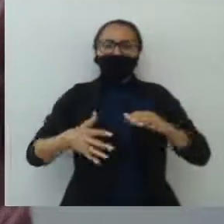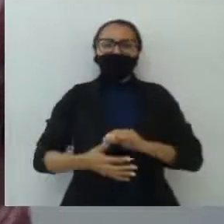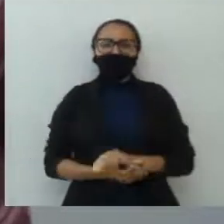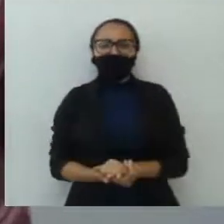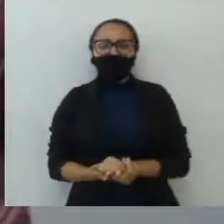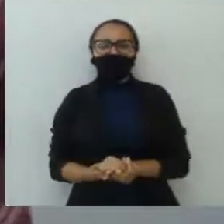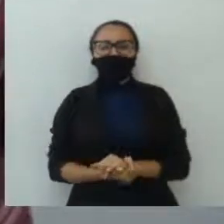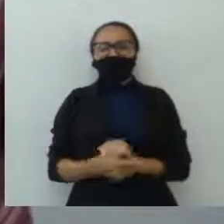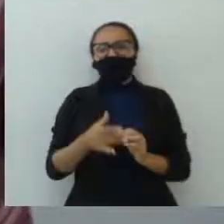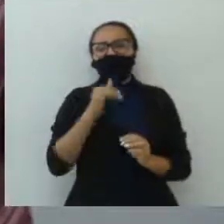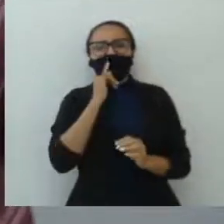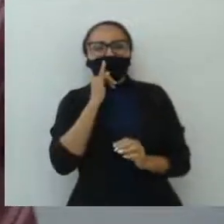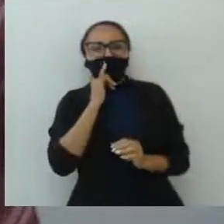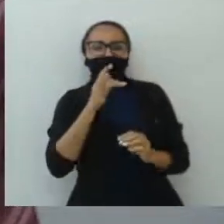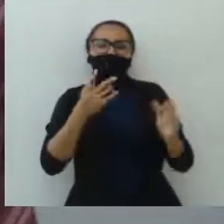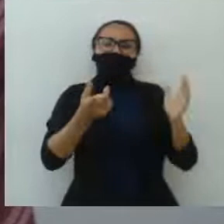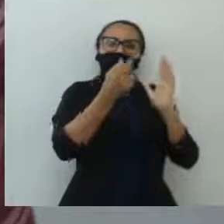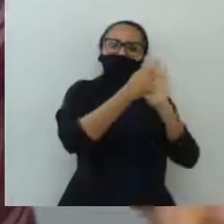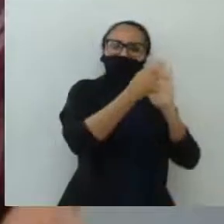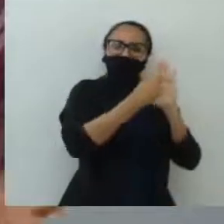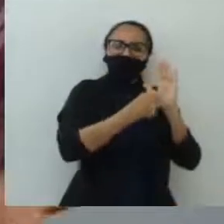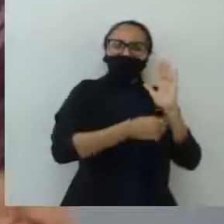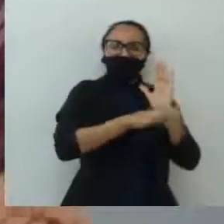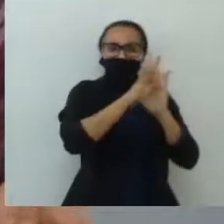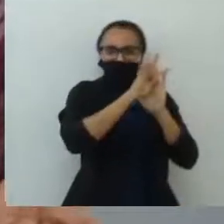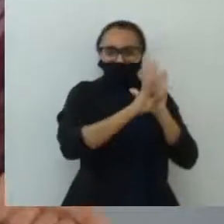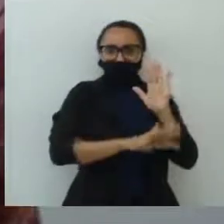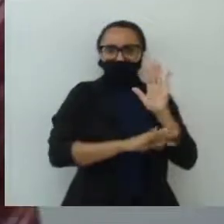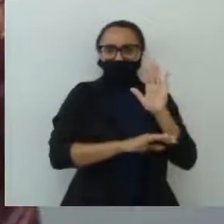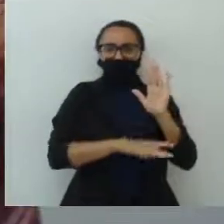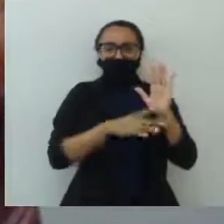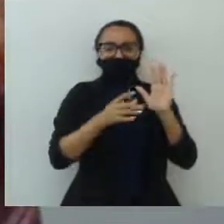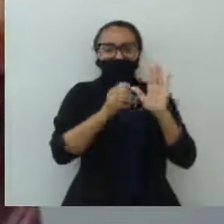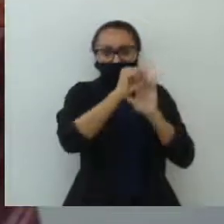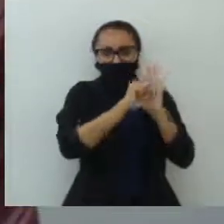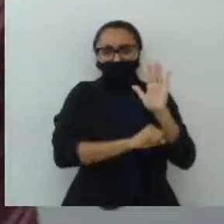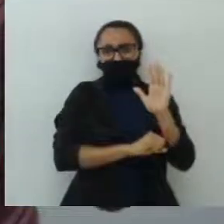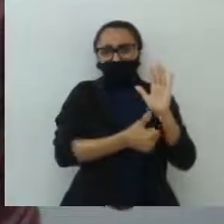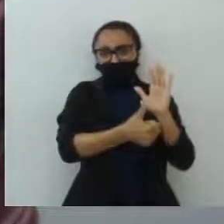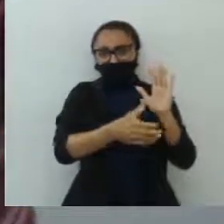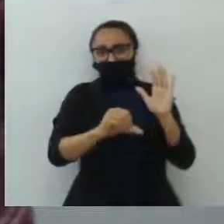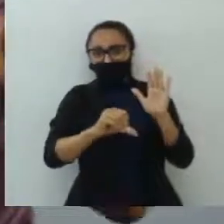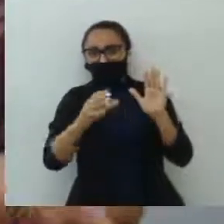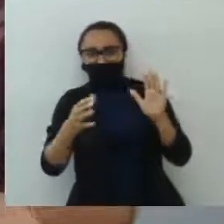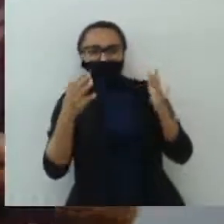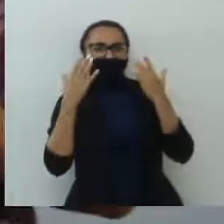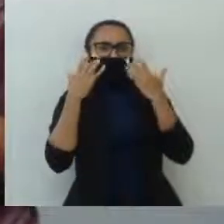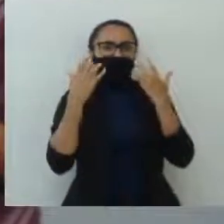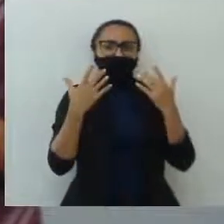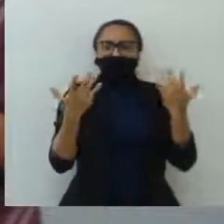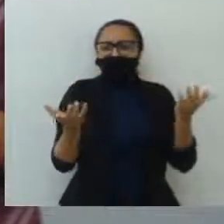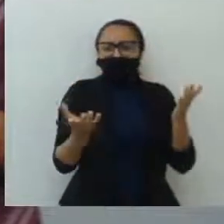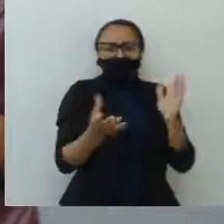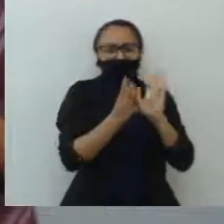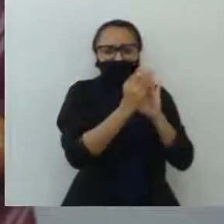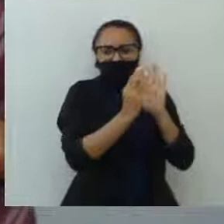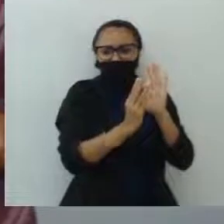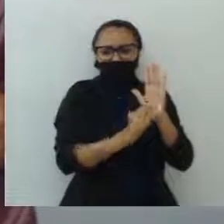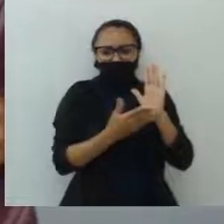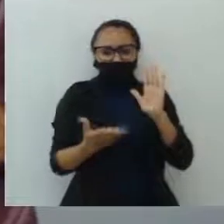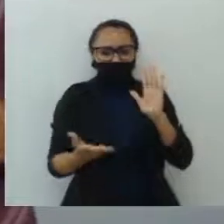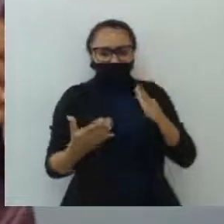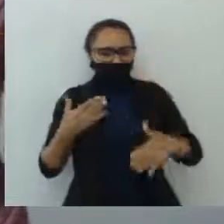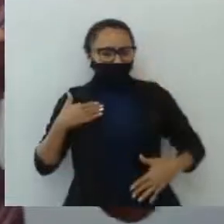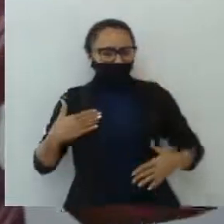gente escrever uma peça que se passa no século XIX. Então, o figurinista vai estudar como era a moda daquele período, como as mulheres